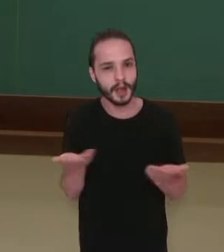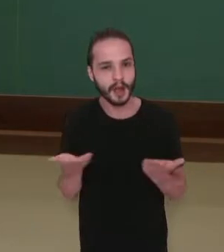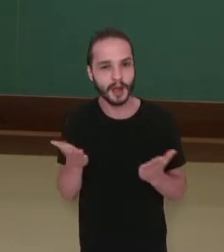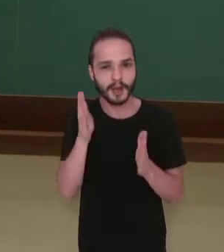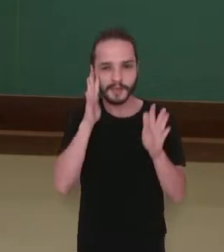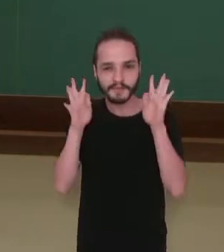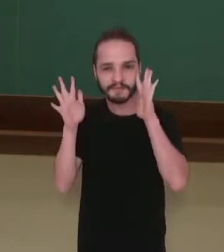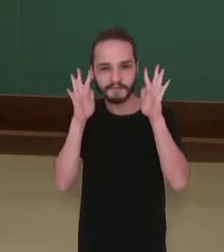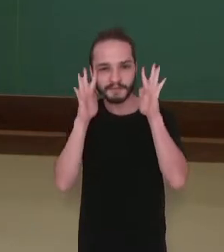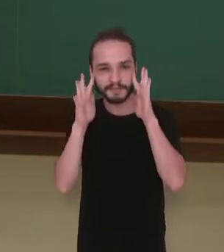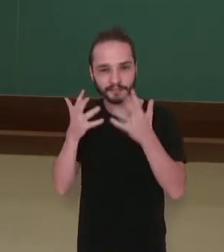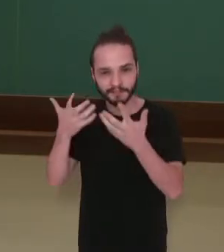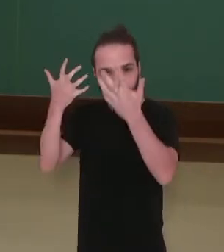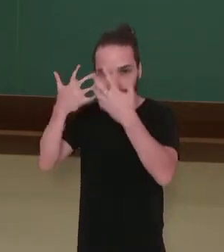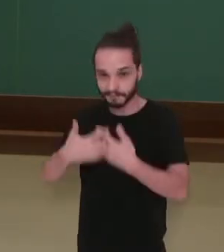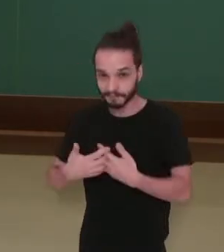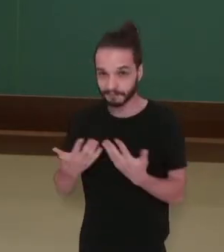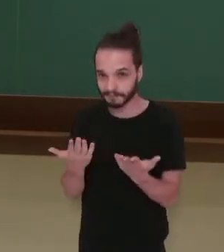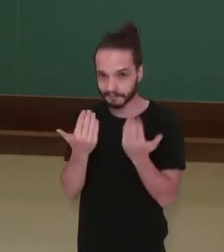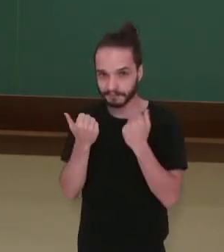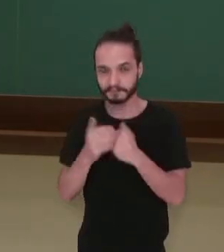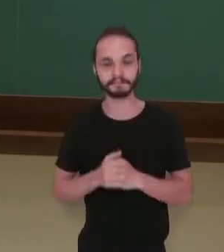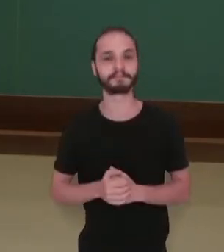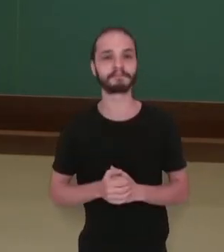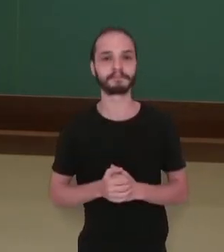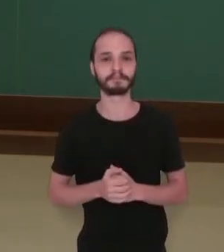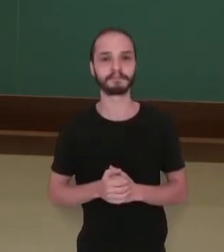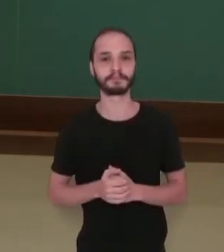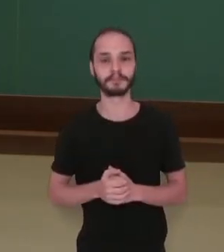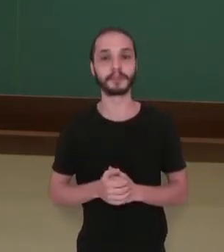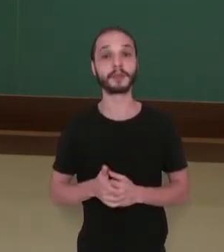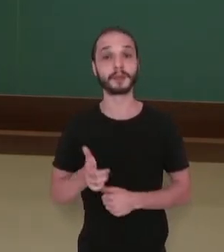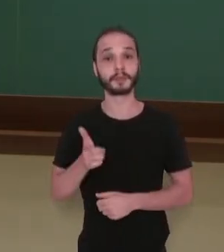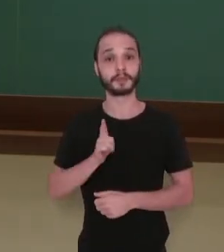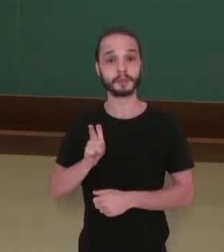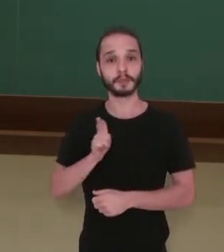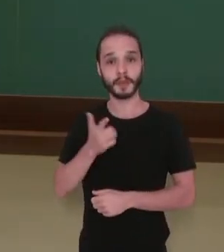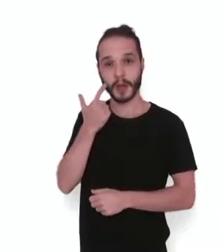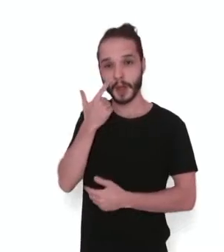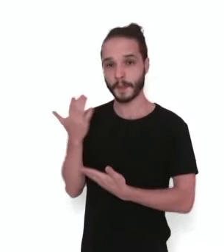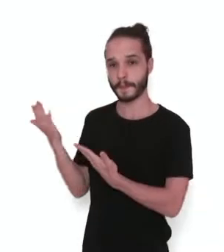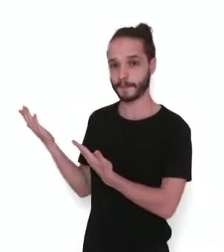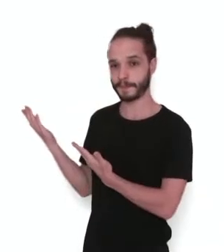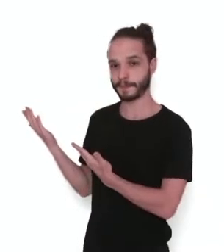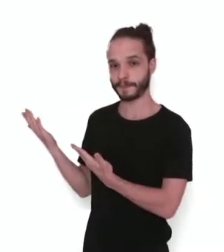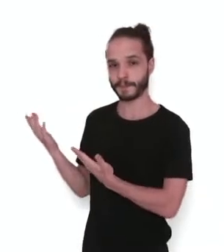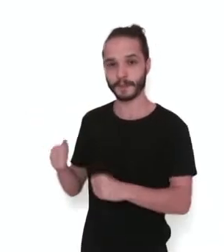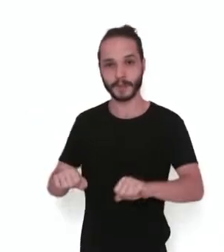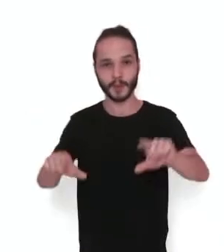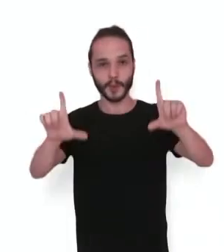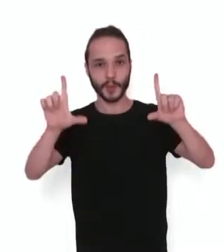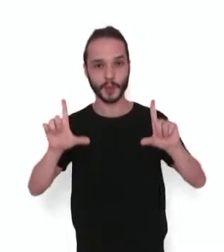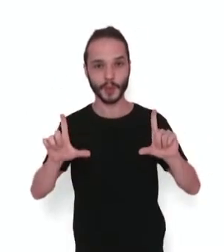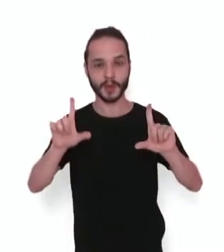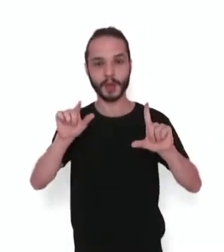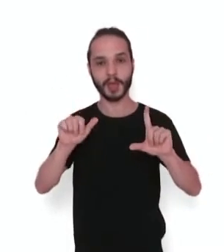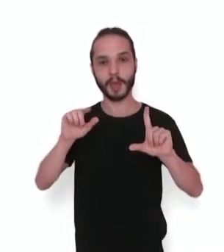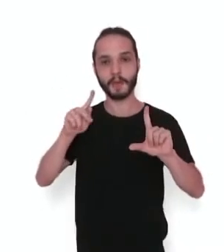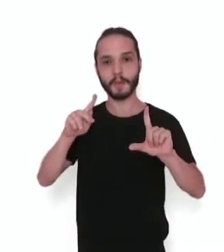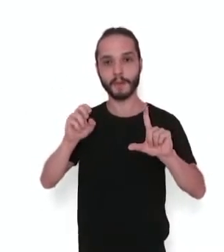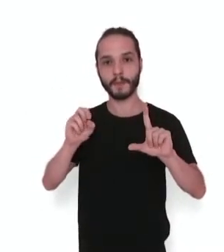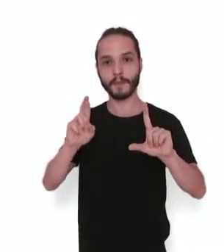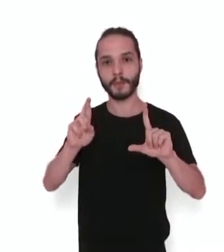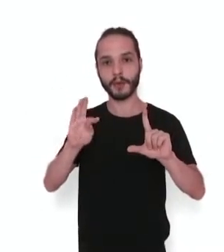pouquinho? Vamos lá? Então, olha só. Eu tenho um quadro do Cândido Portinari, uma tela, 39